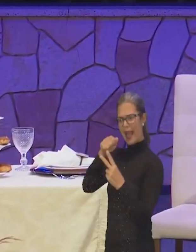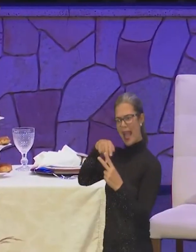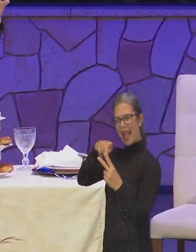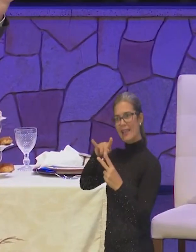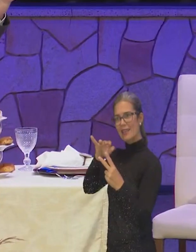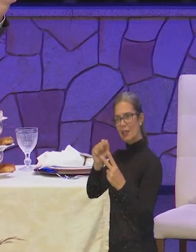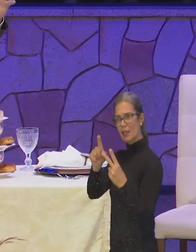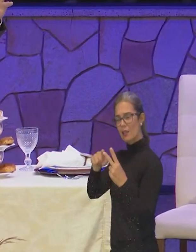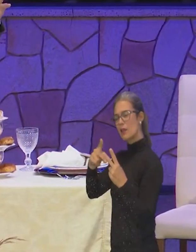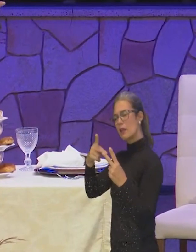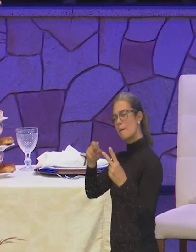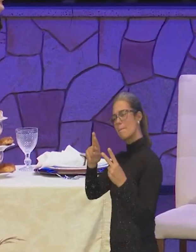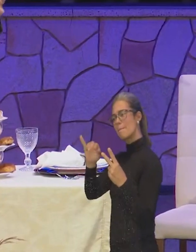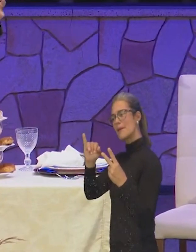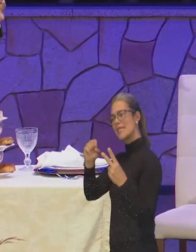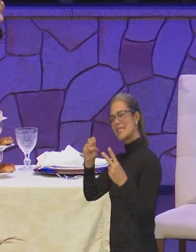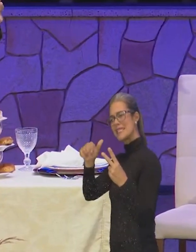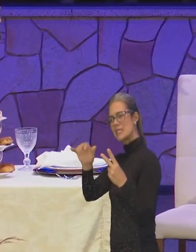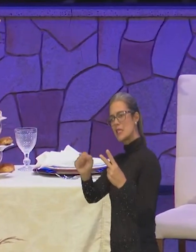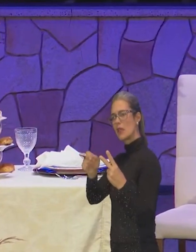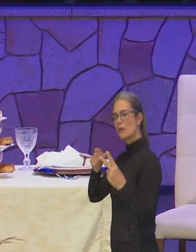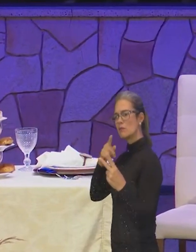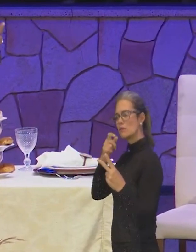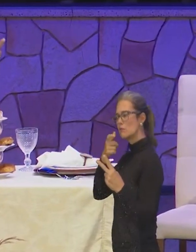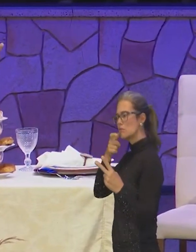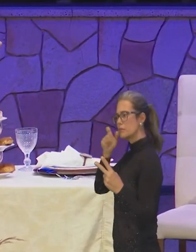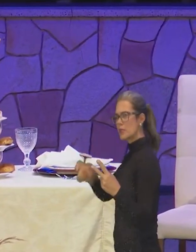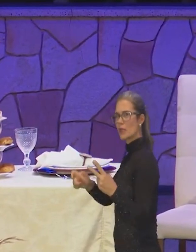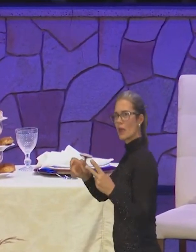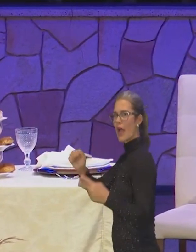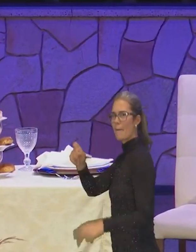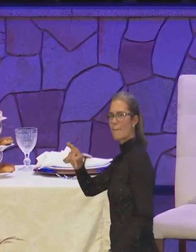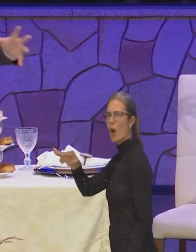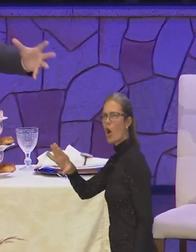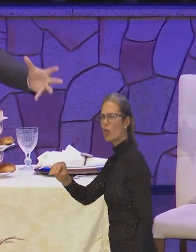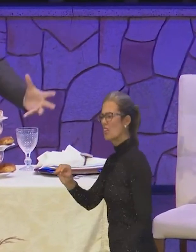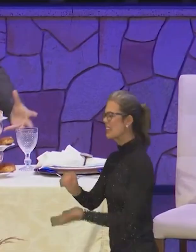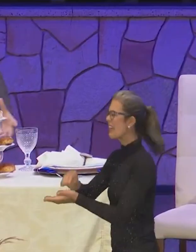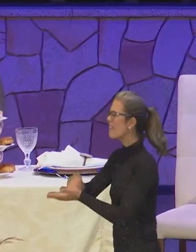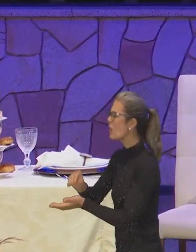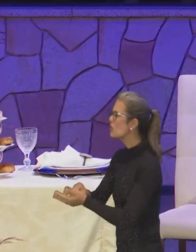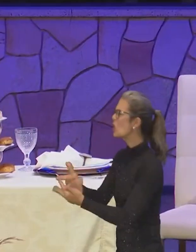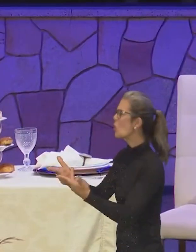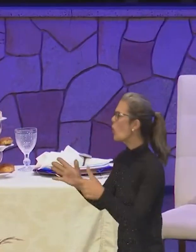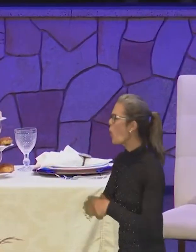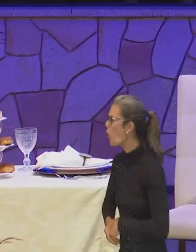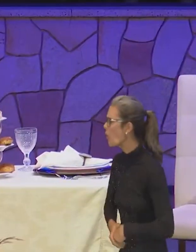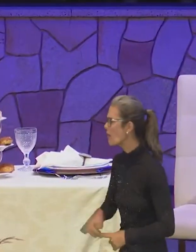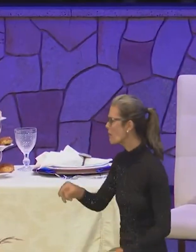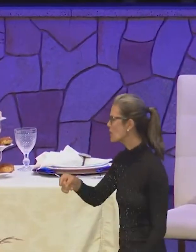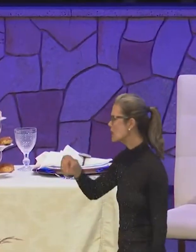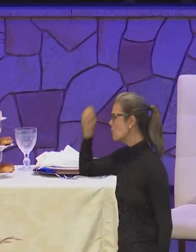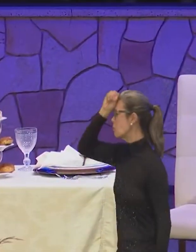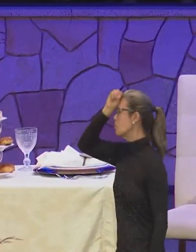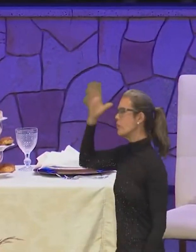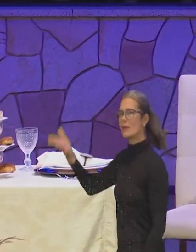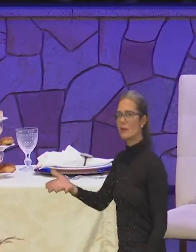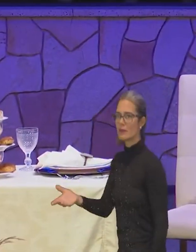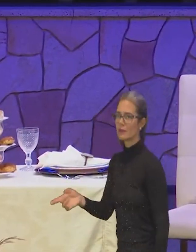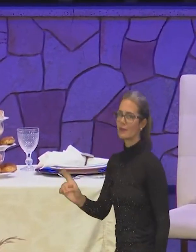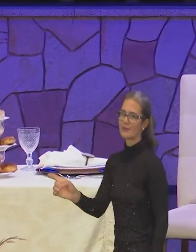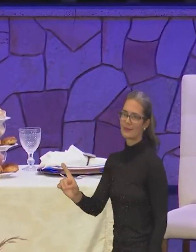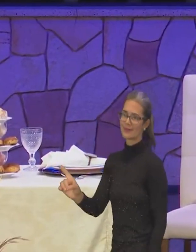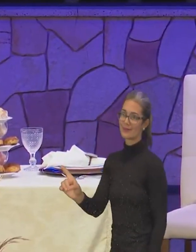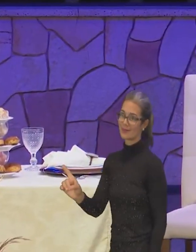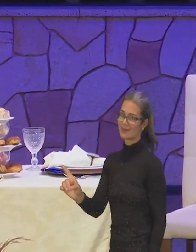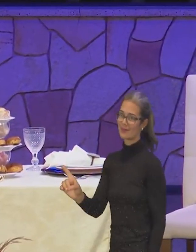Toda repreensão que é feita com amor, que gera crescimento, é feita dentro de casa,